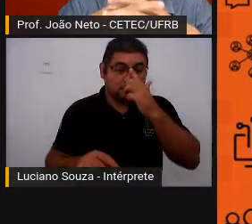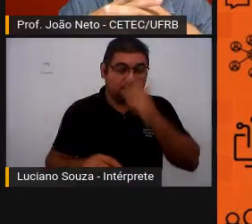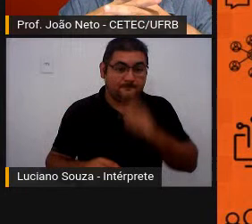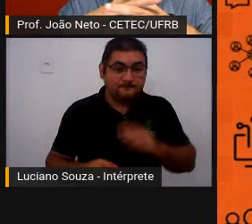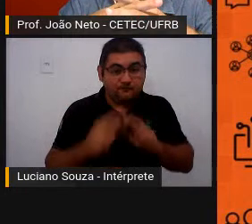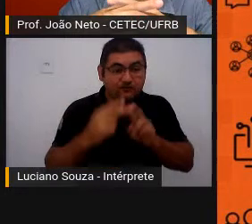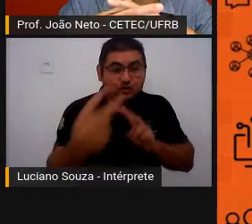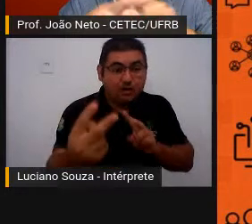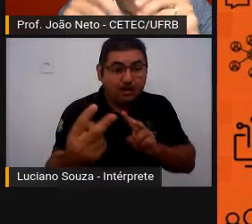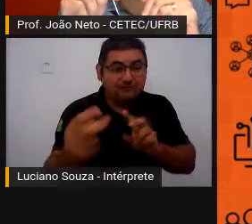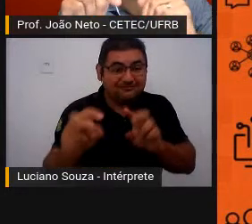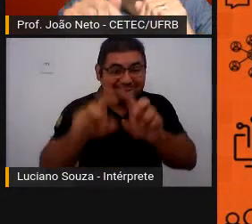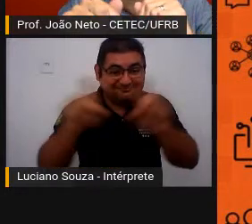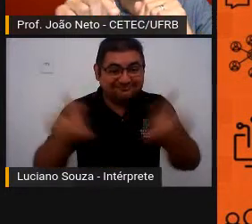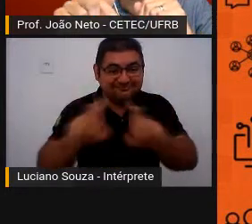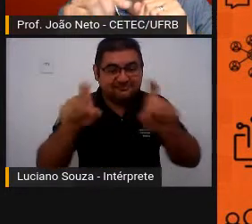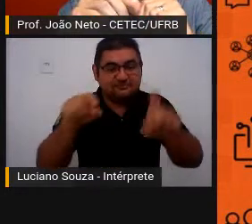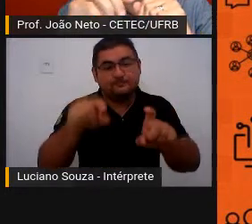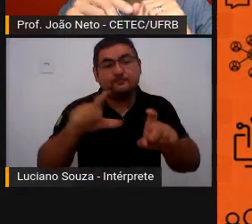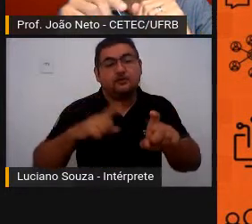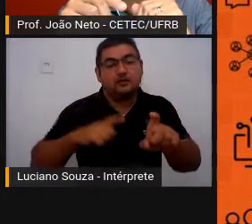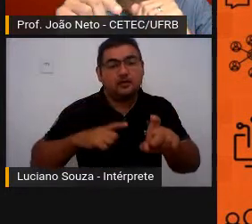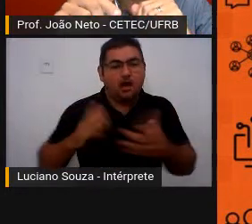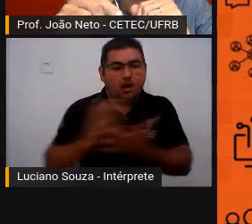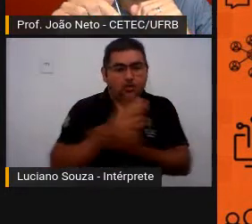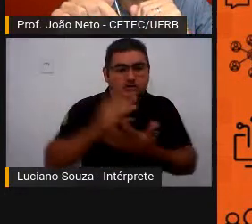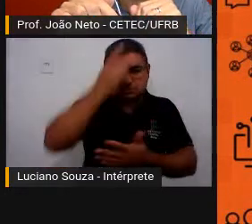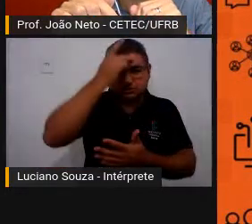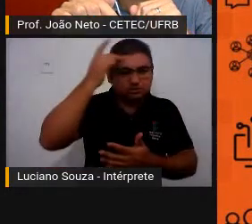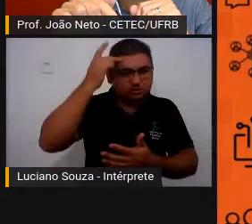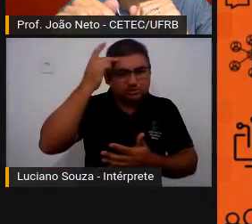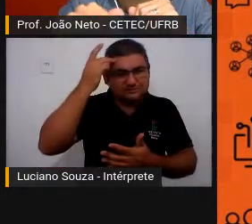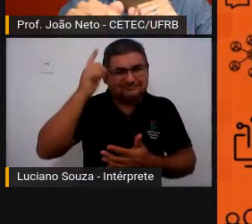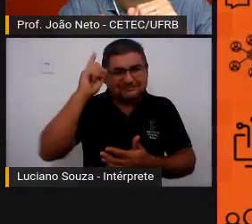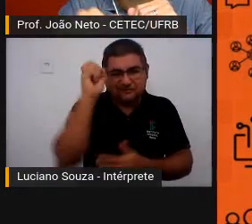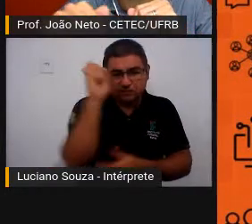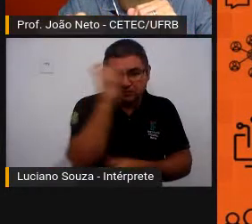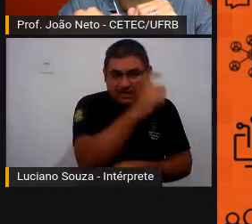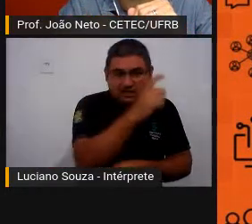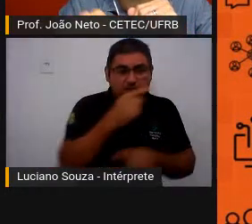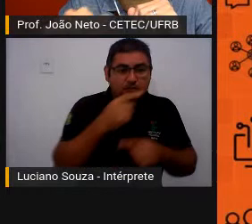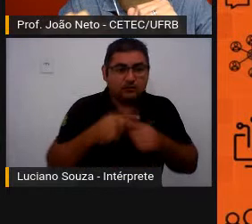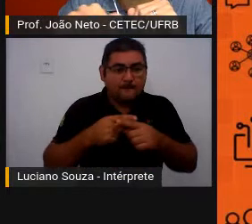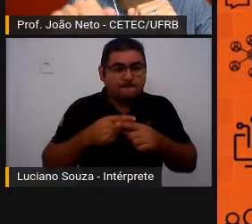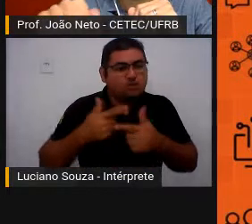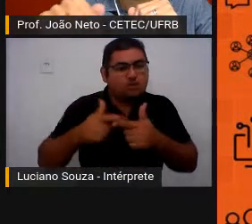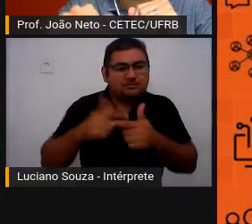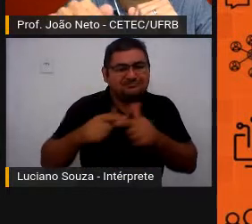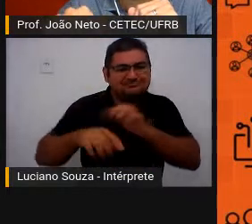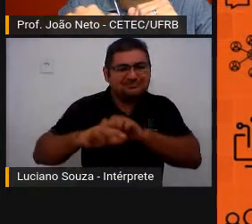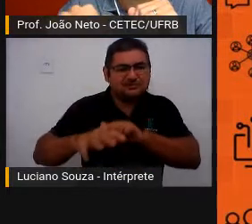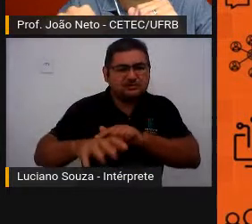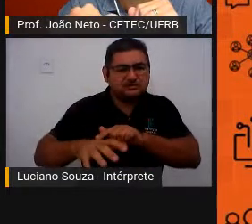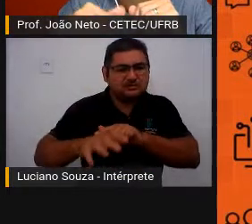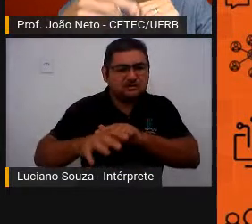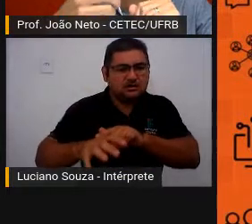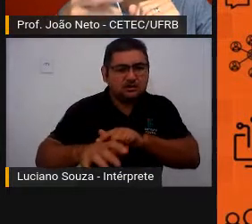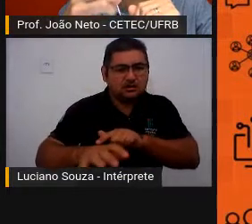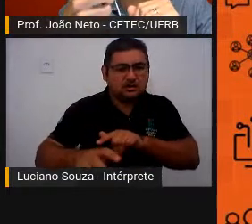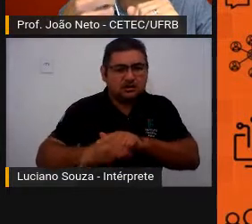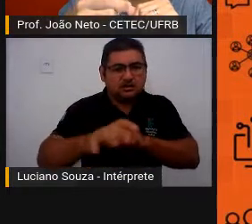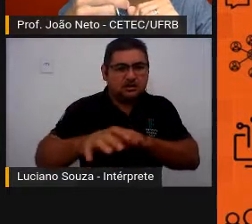encontramos pessoas que têm dificuldade para devido aos tremores na mão por exemplo a a digitar